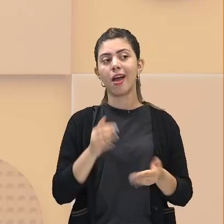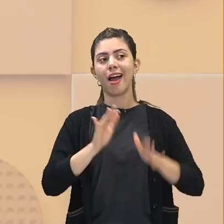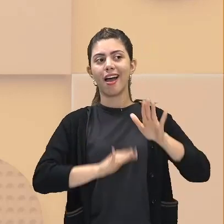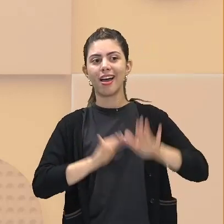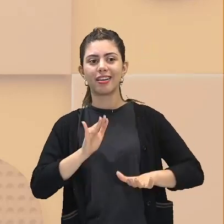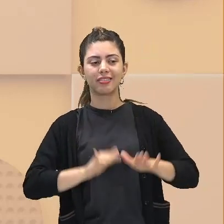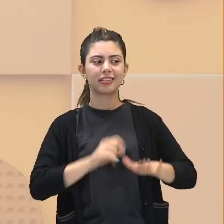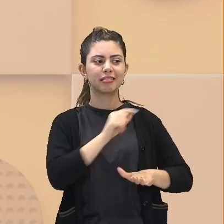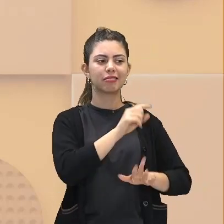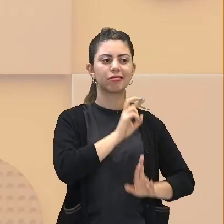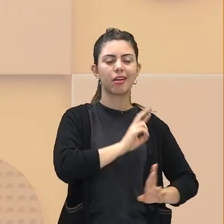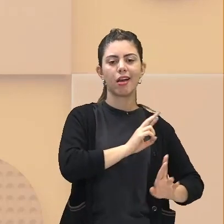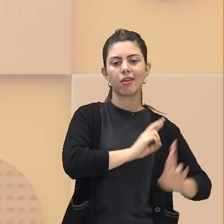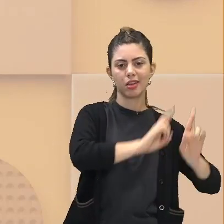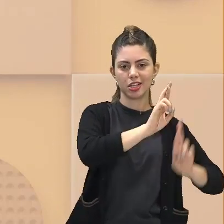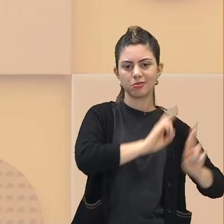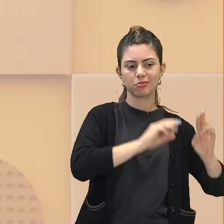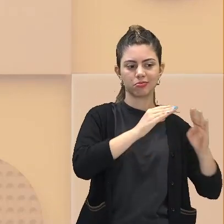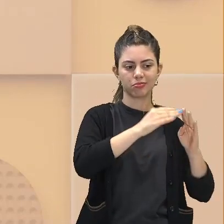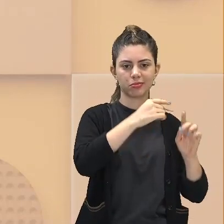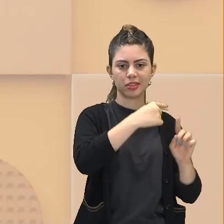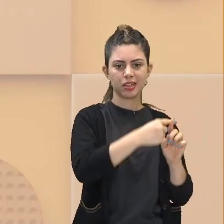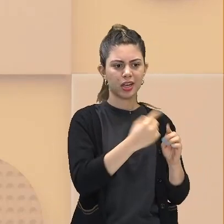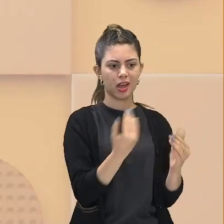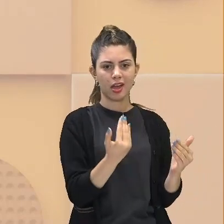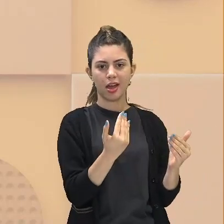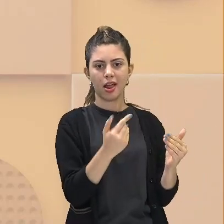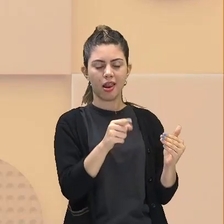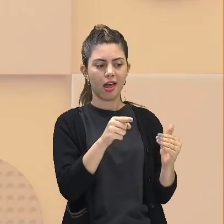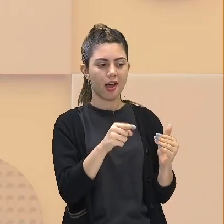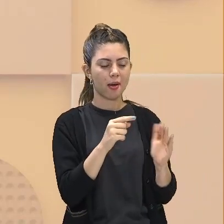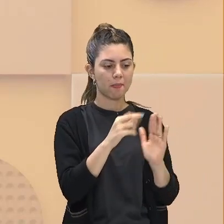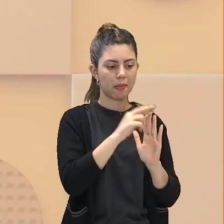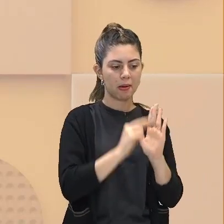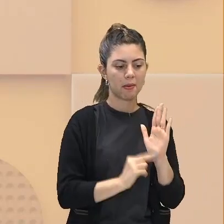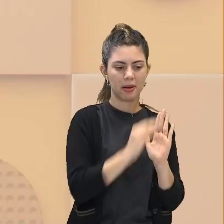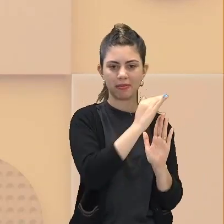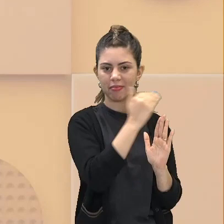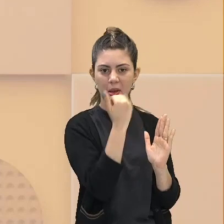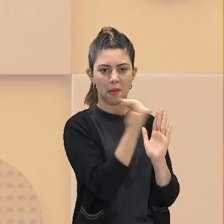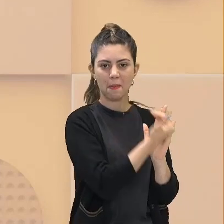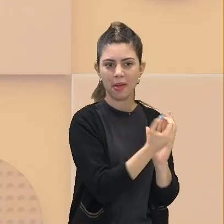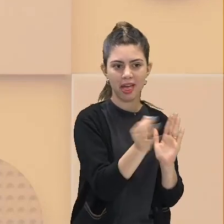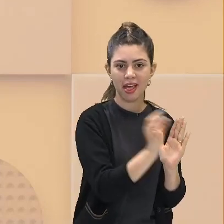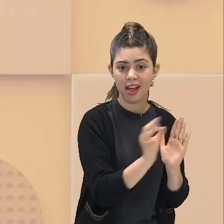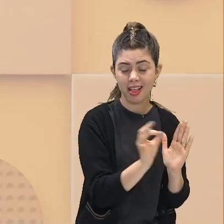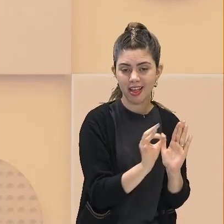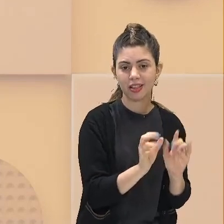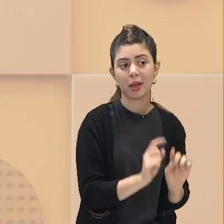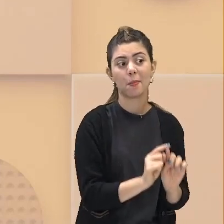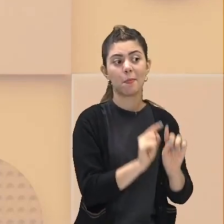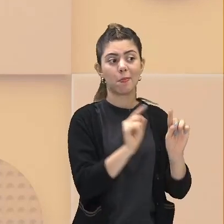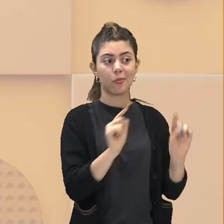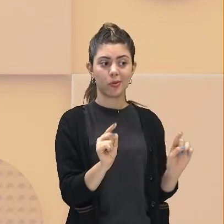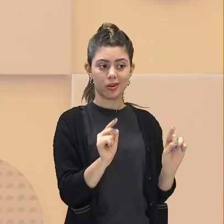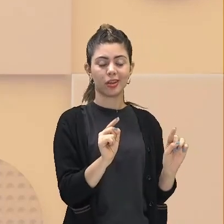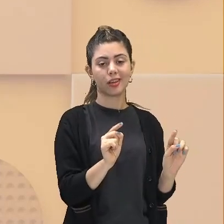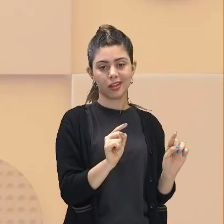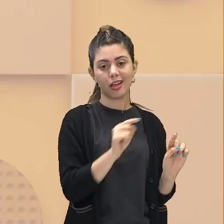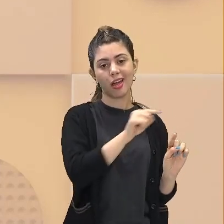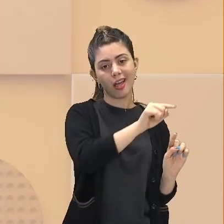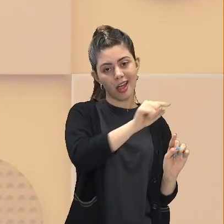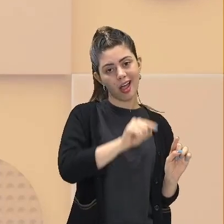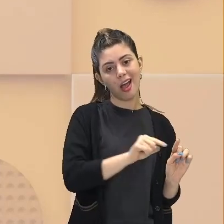práticas como o lucro e a usura. O que é a usura? A usura são empréstimos com